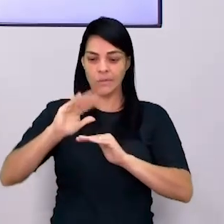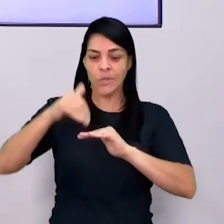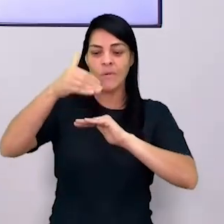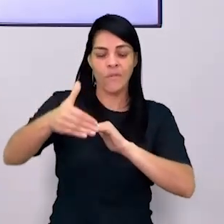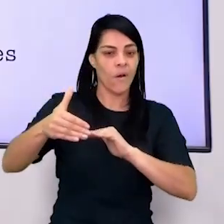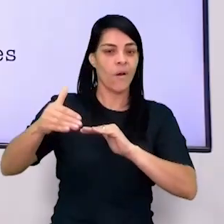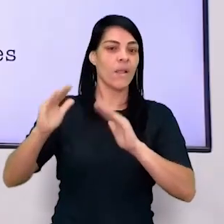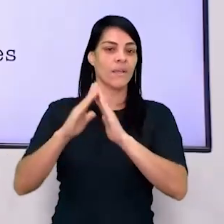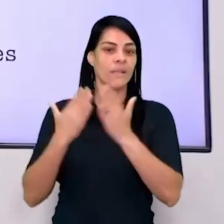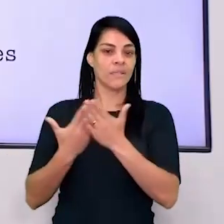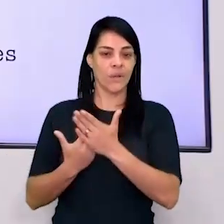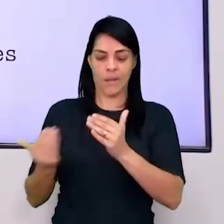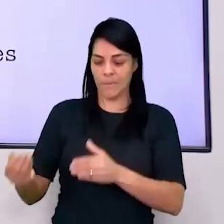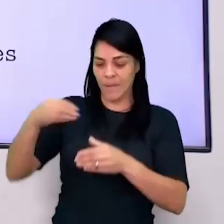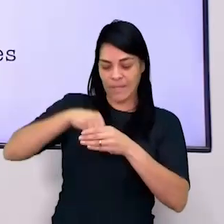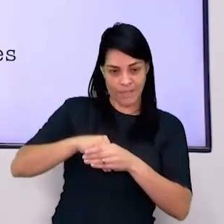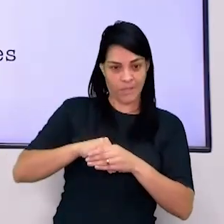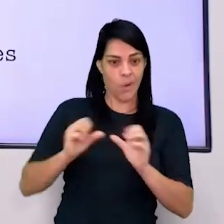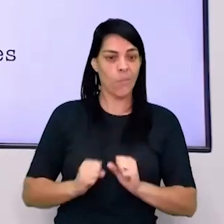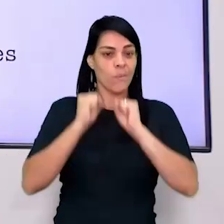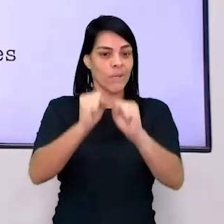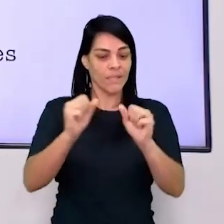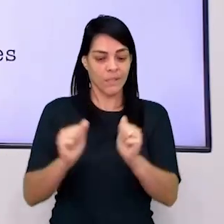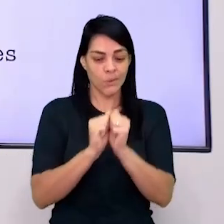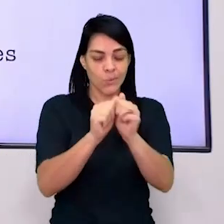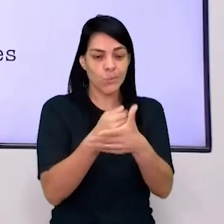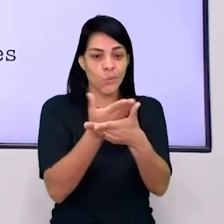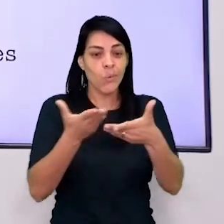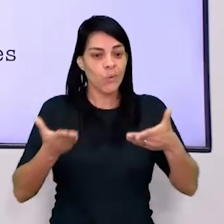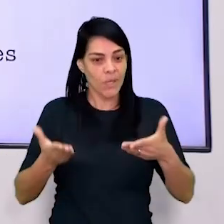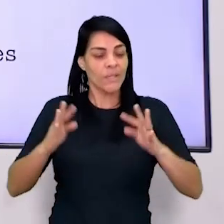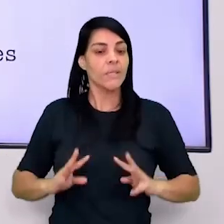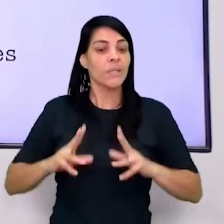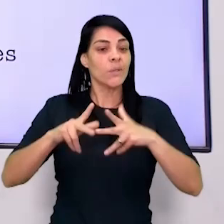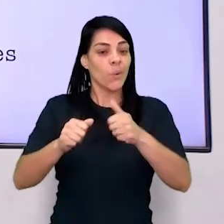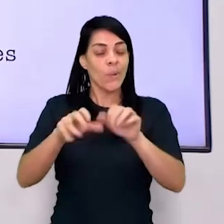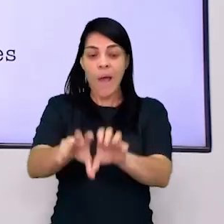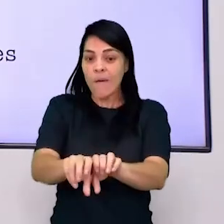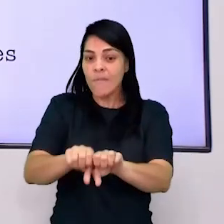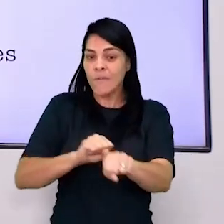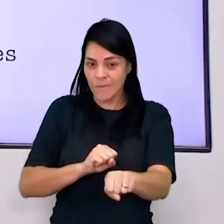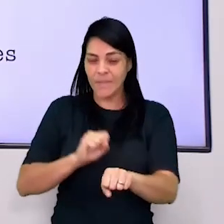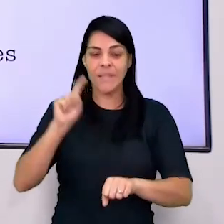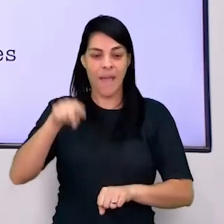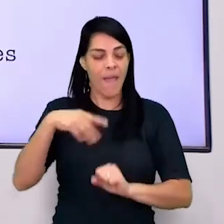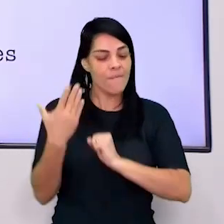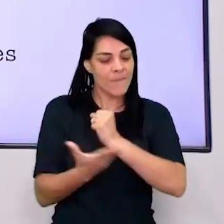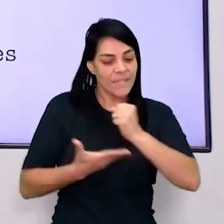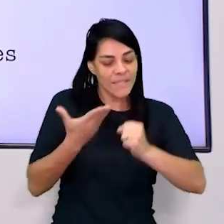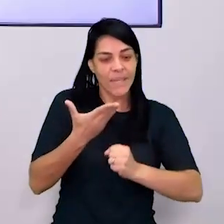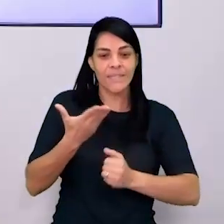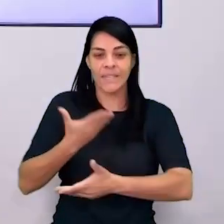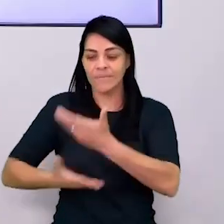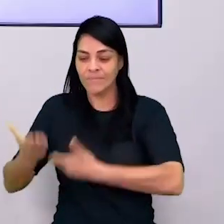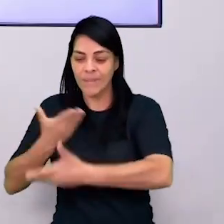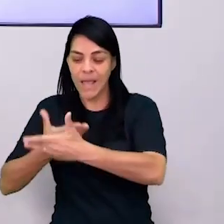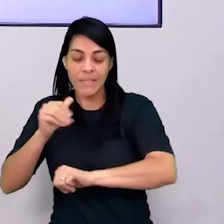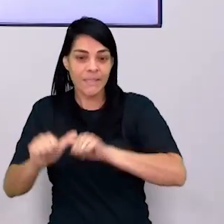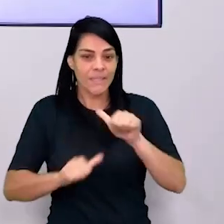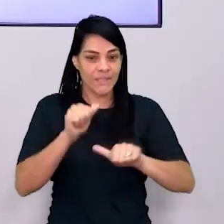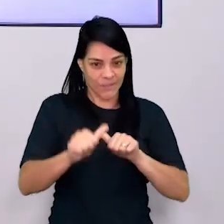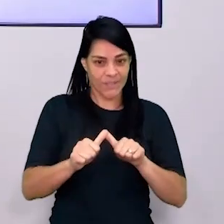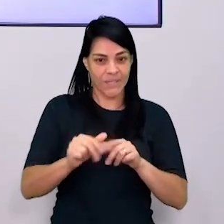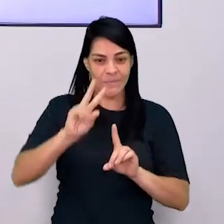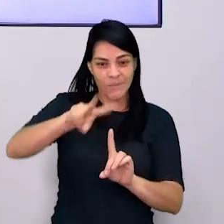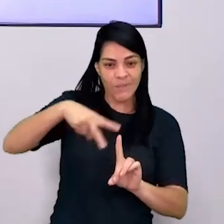para dentro da rede o poder está com a gente então toda essa formação é baseado em troca de experiências tanto